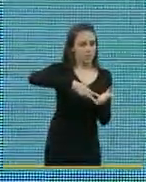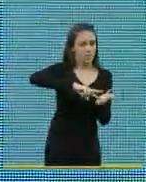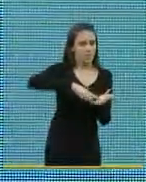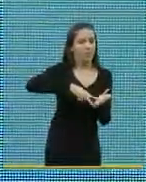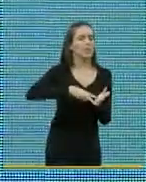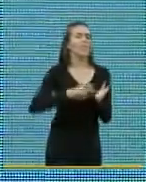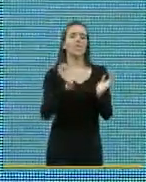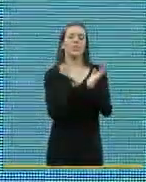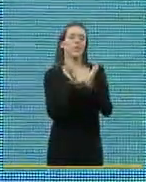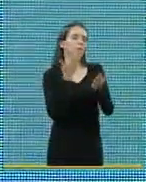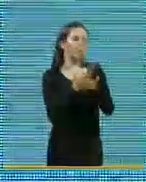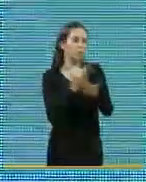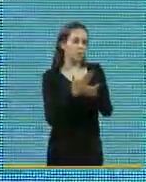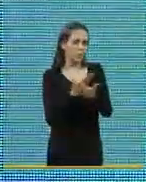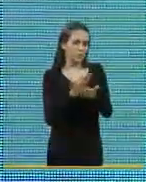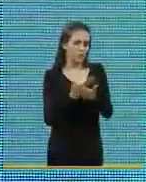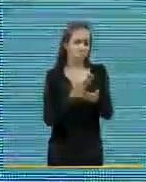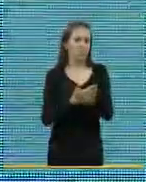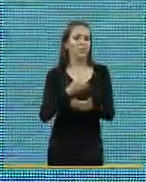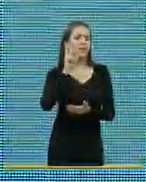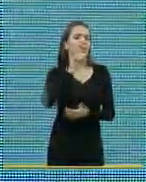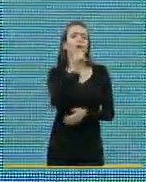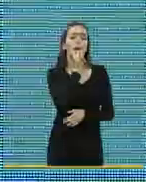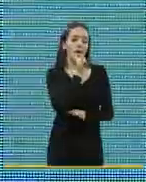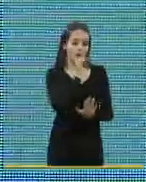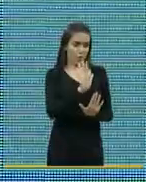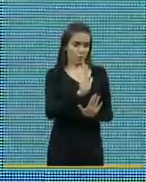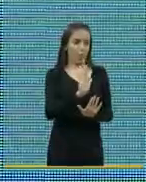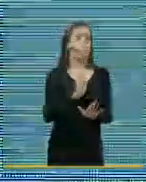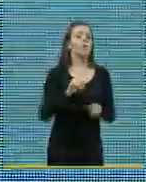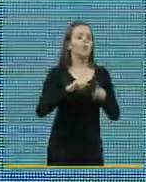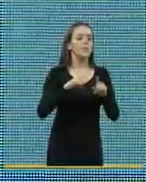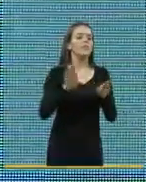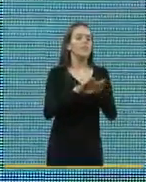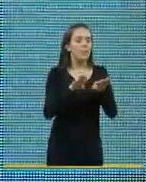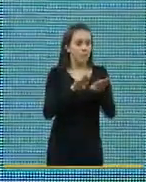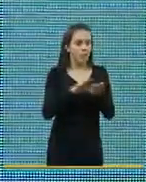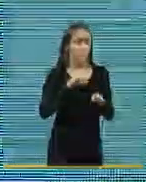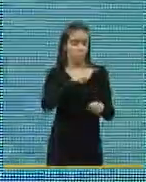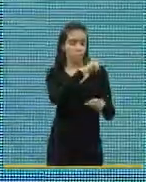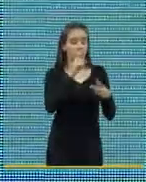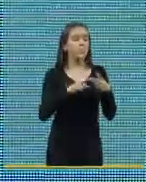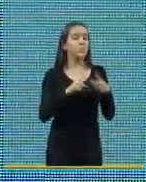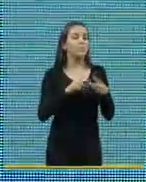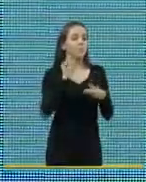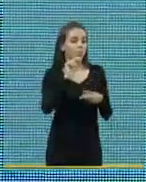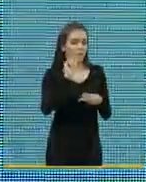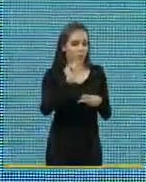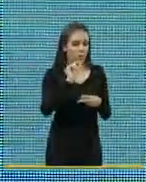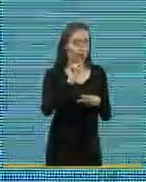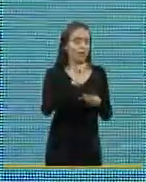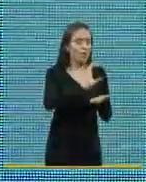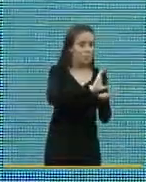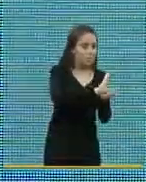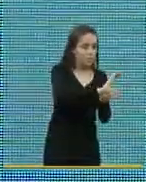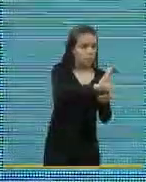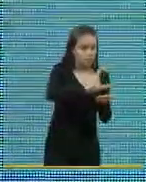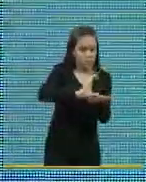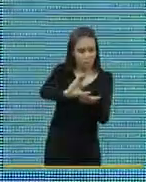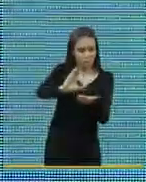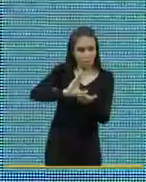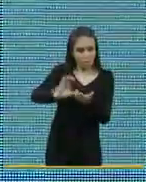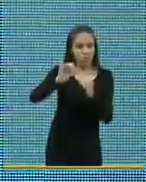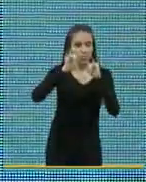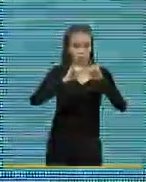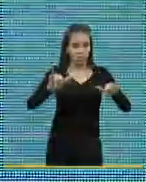grêmios estudantis pra dá apenas exemplo ea outra grande ferramenta é a distribuição da verba publicitária do